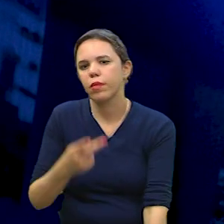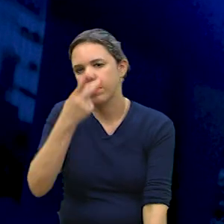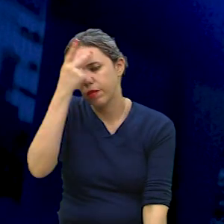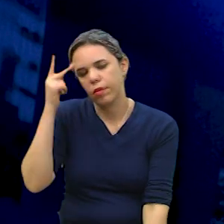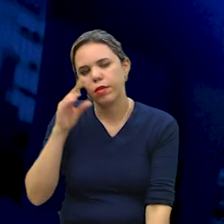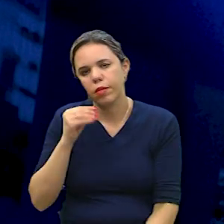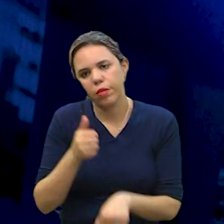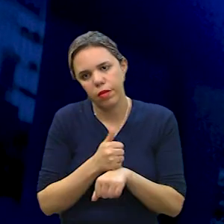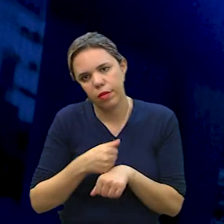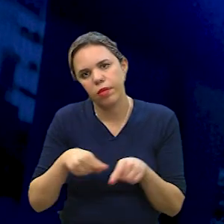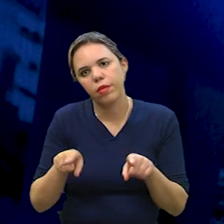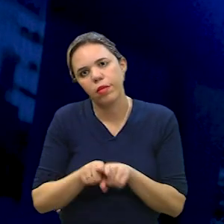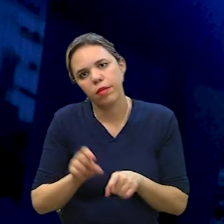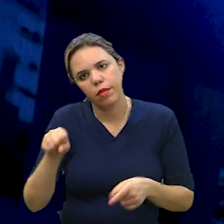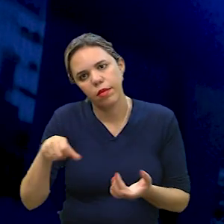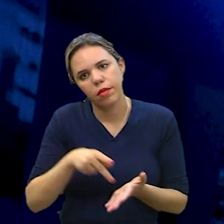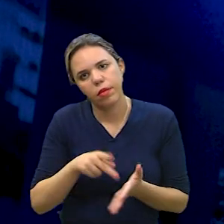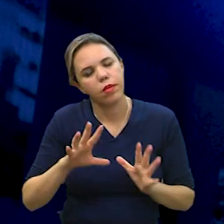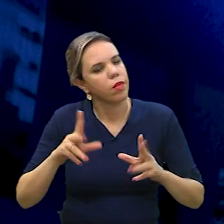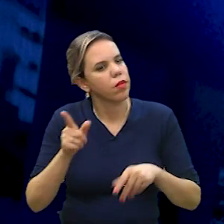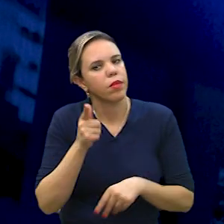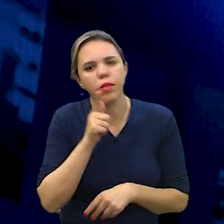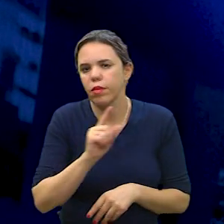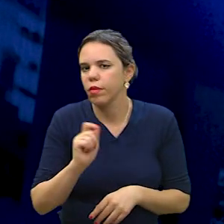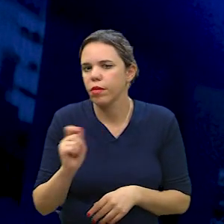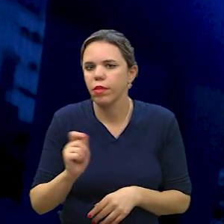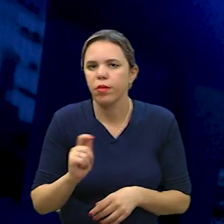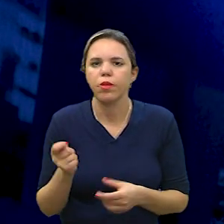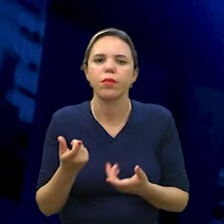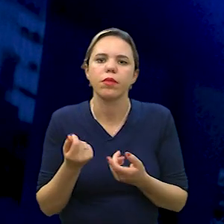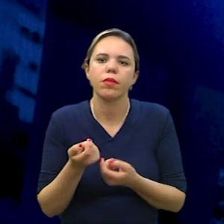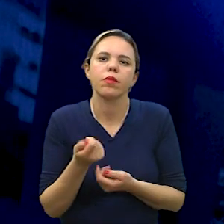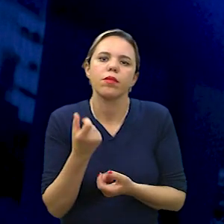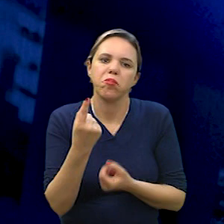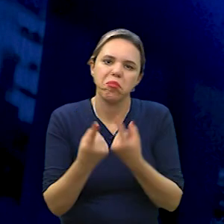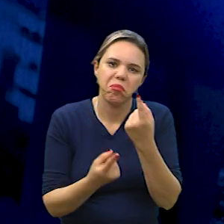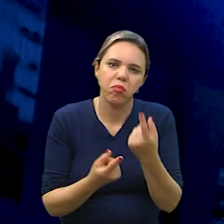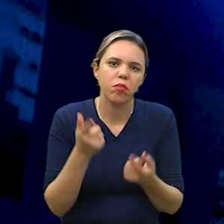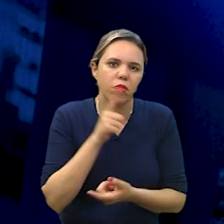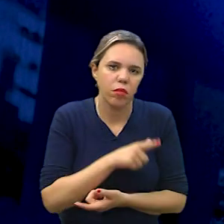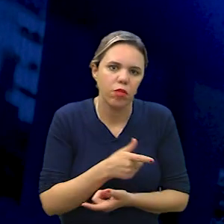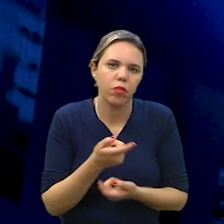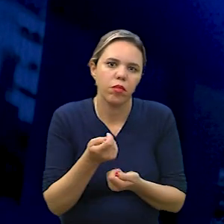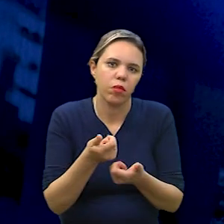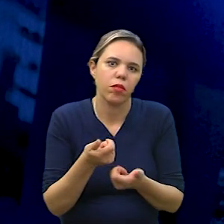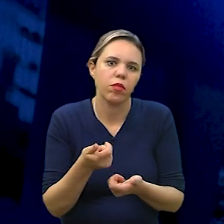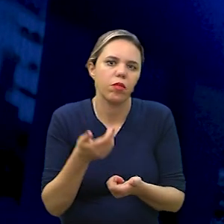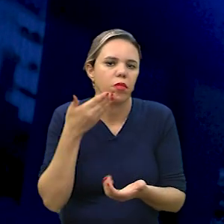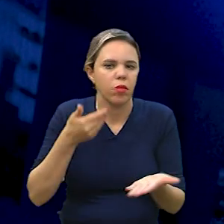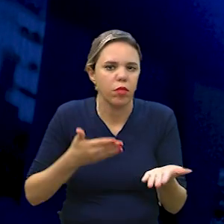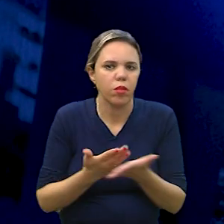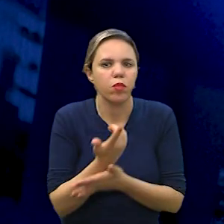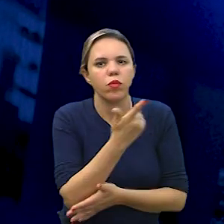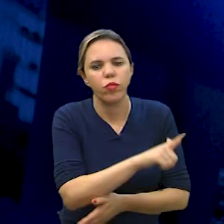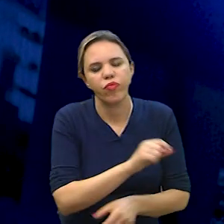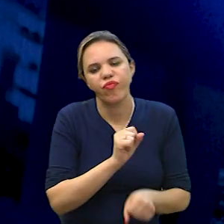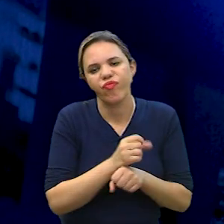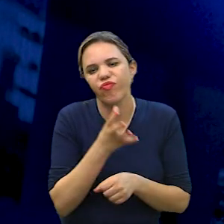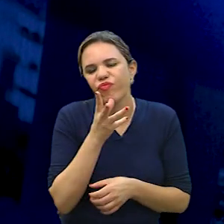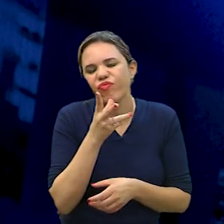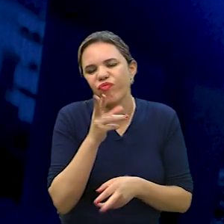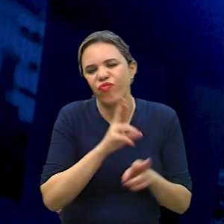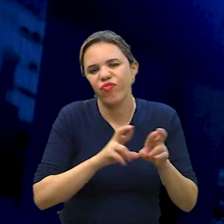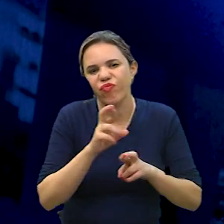as colaboradoras. Sim, nem todas conseguiram, algumas tiveram aprovação, outras ficaram